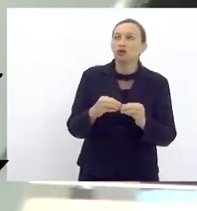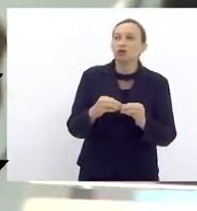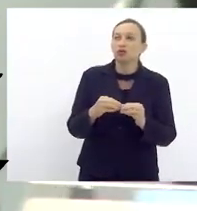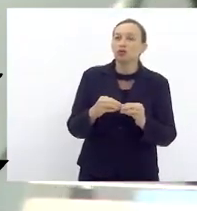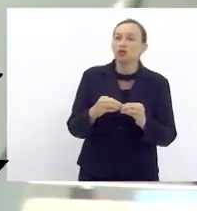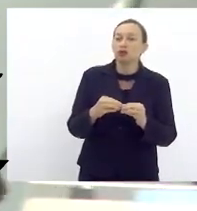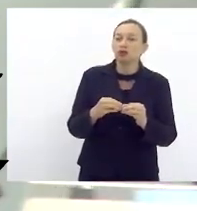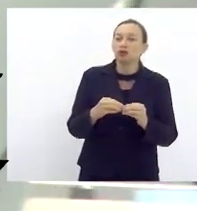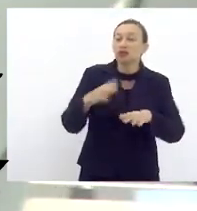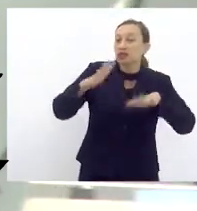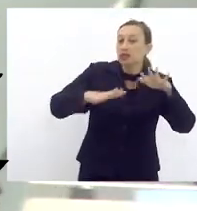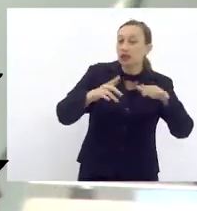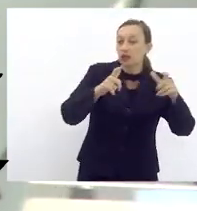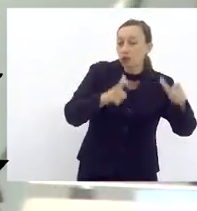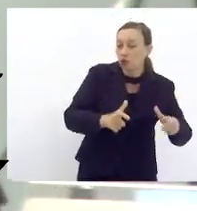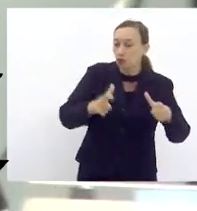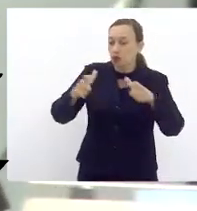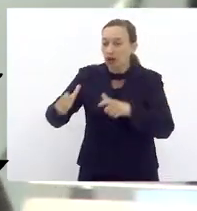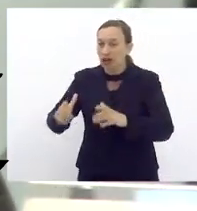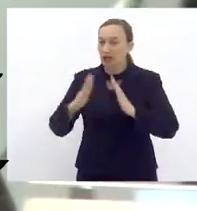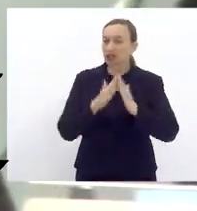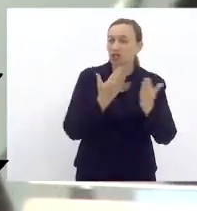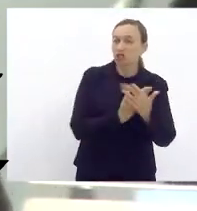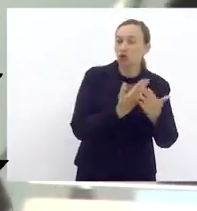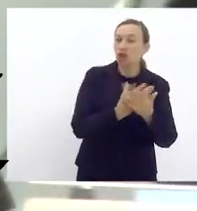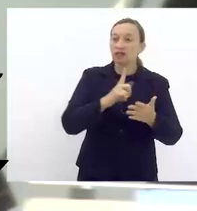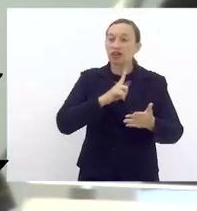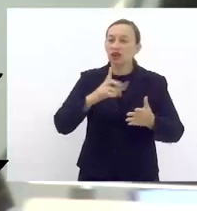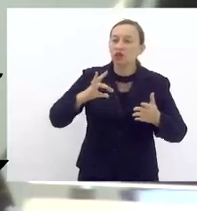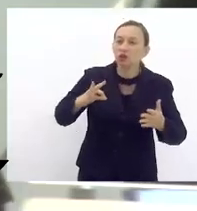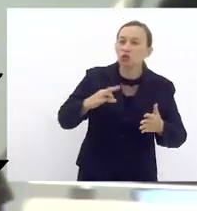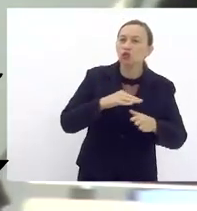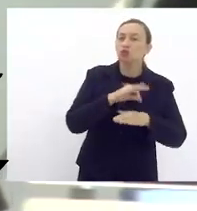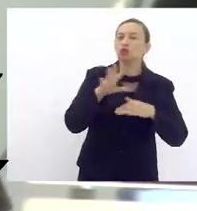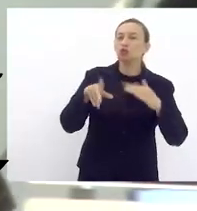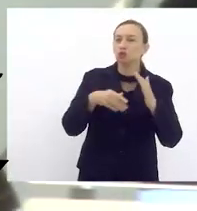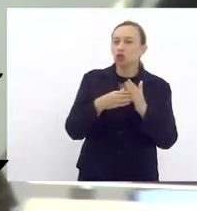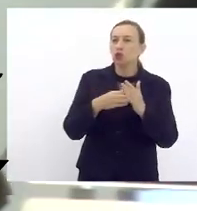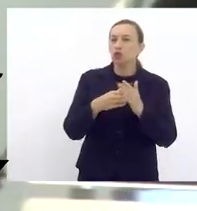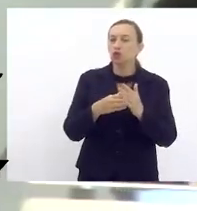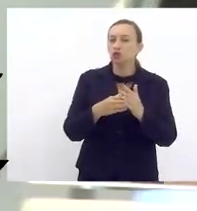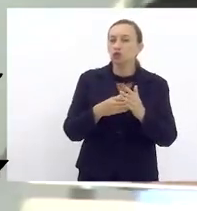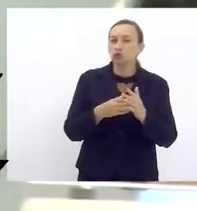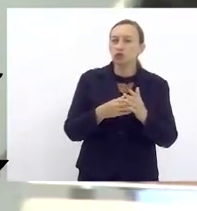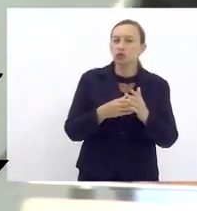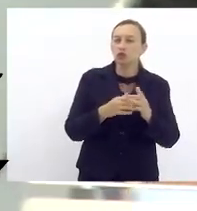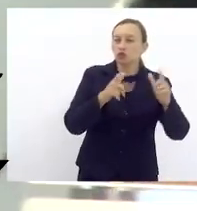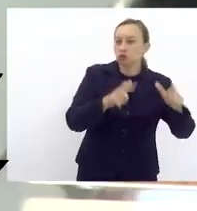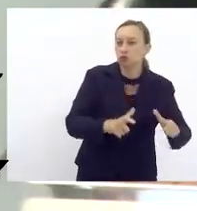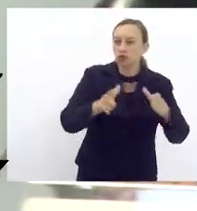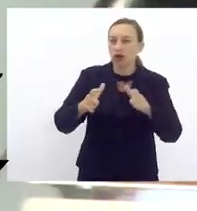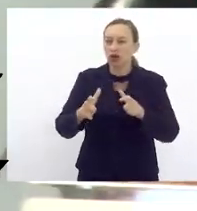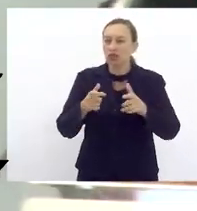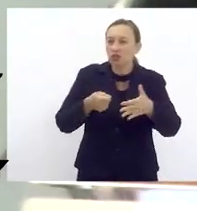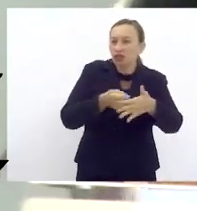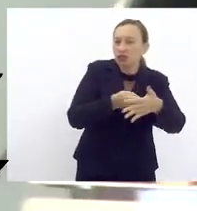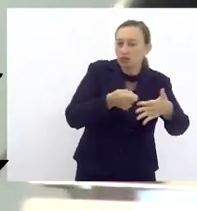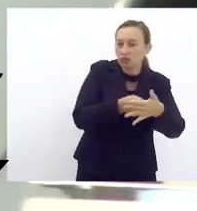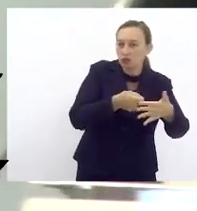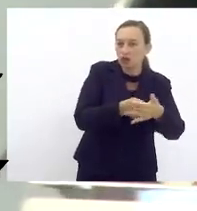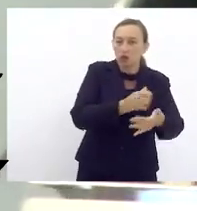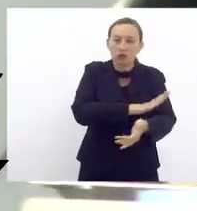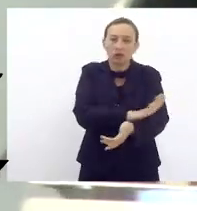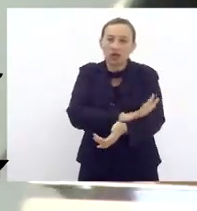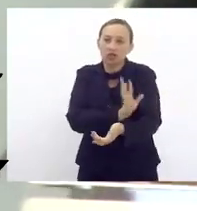indeterminado lugar da escola tem lá todos os canais de denúncia sobre racismo religioso isso está sendo